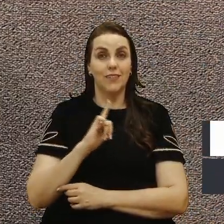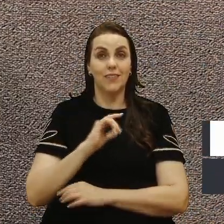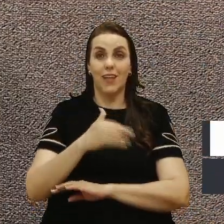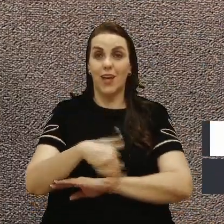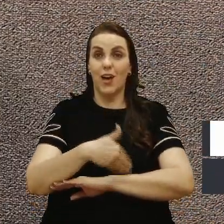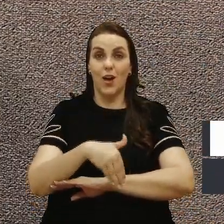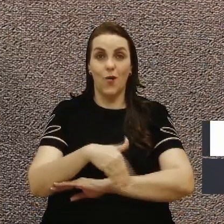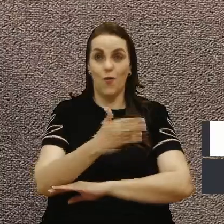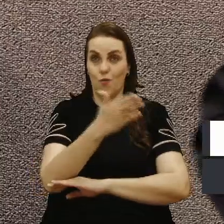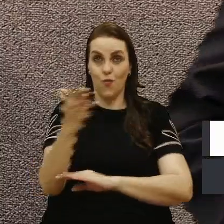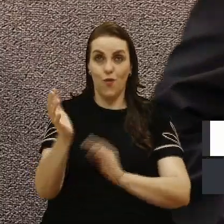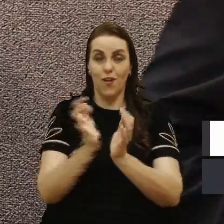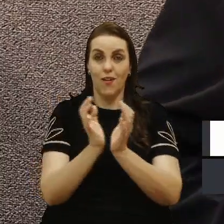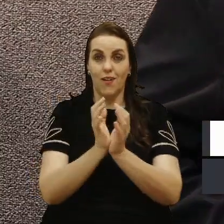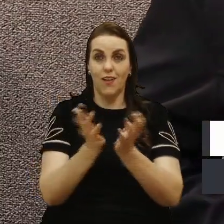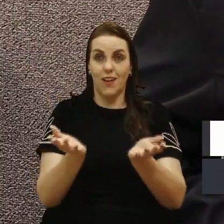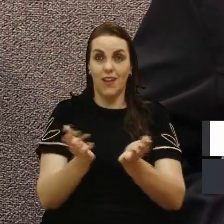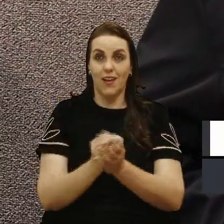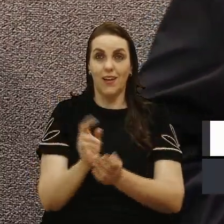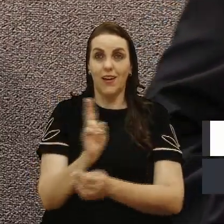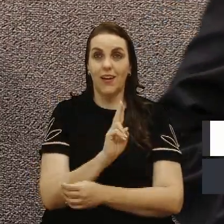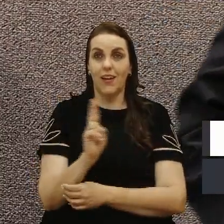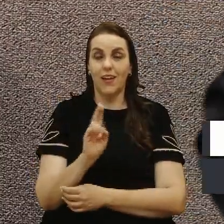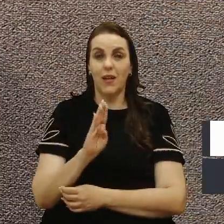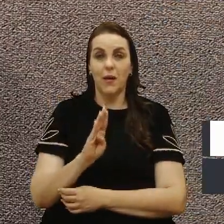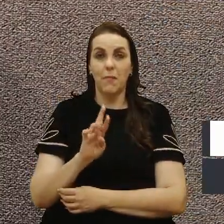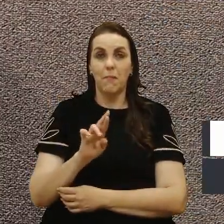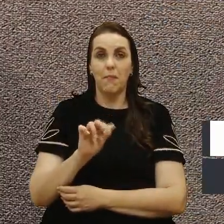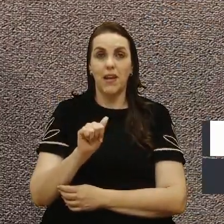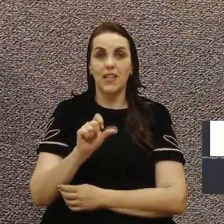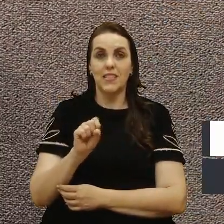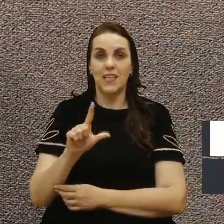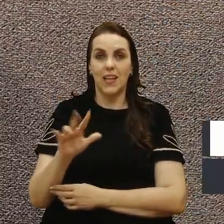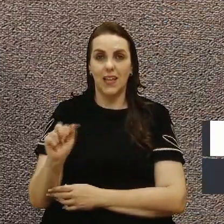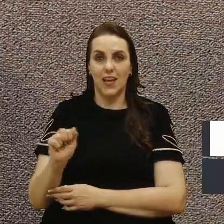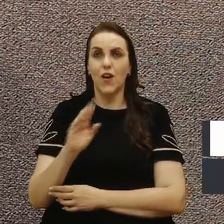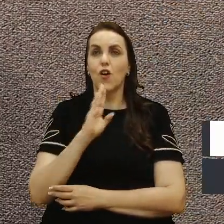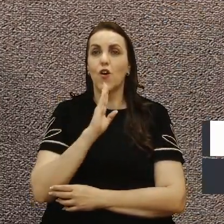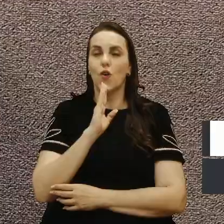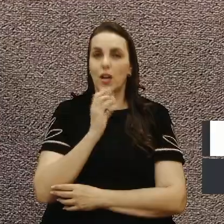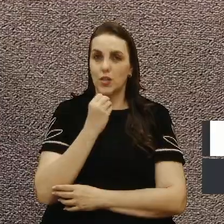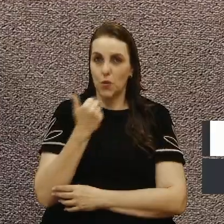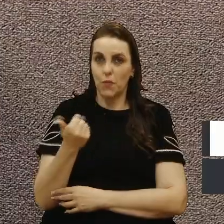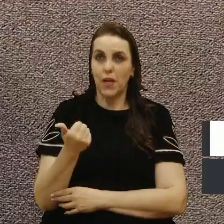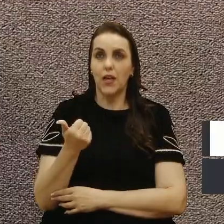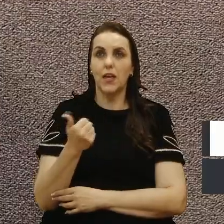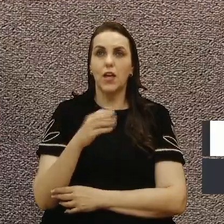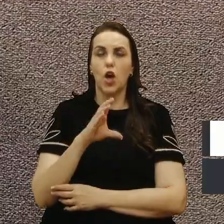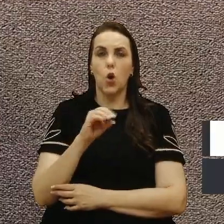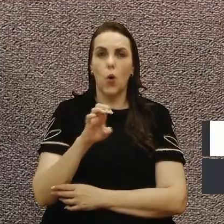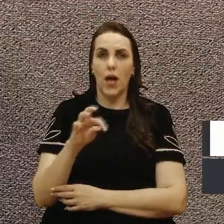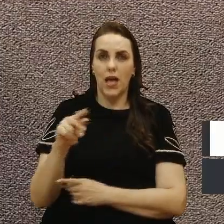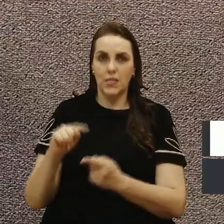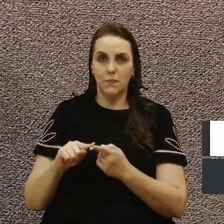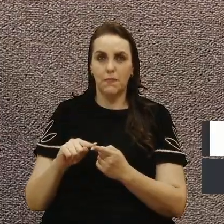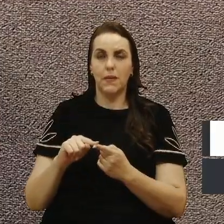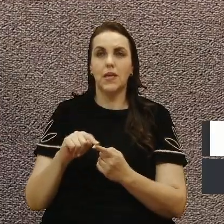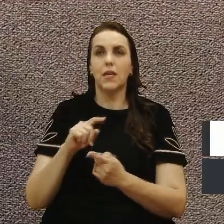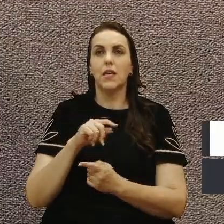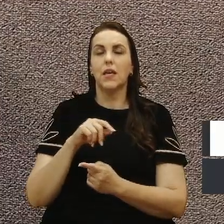nobres colegas, chamada Rua Brasília. Conheço muito bem o COESP, Pinho Verde, a Chapa, conheço muito bem.